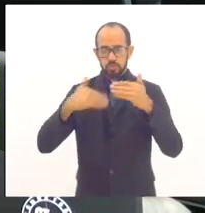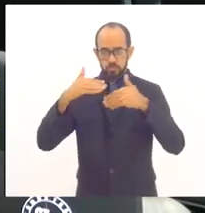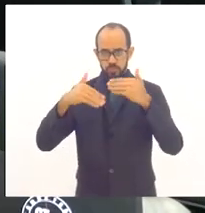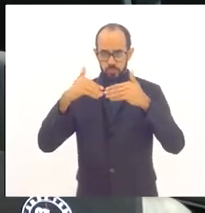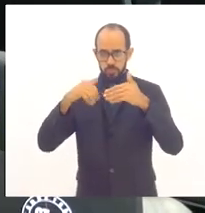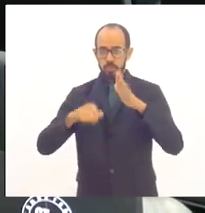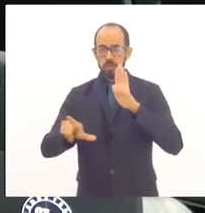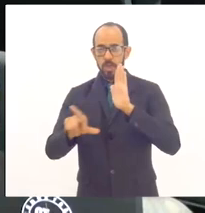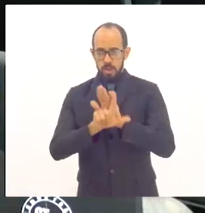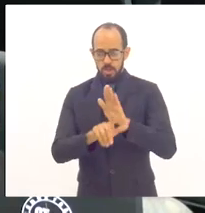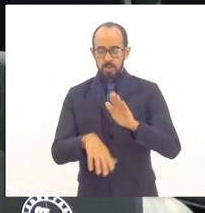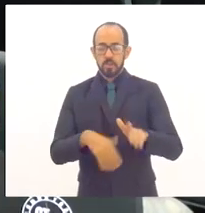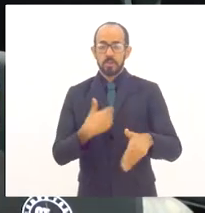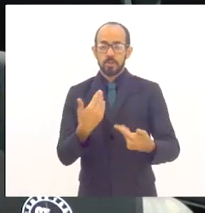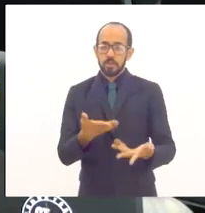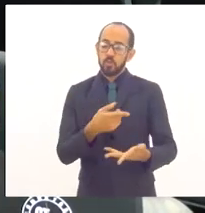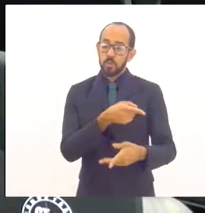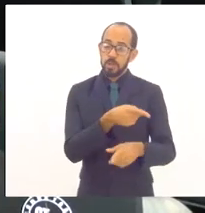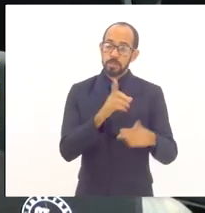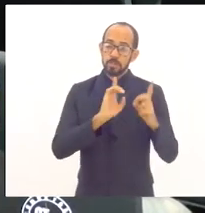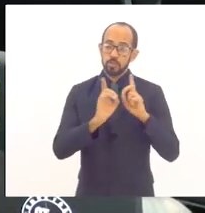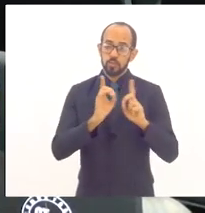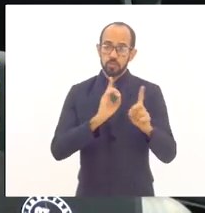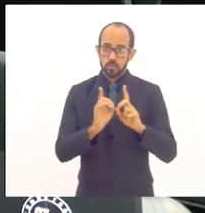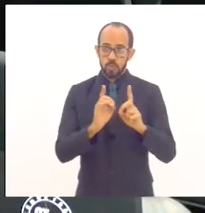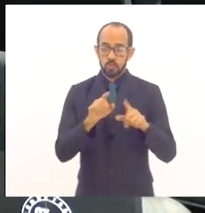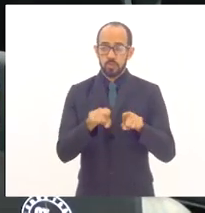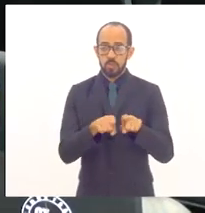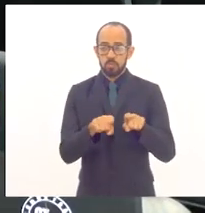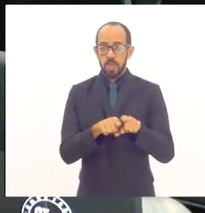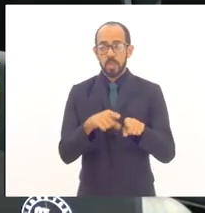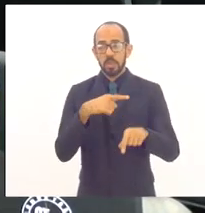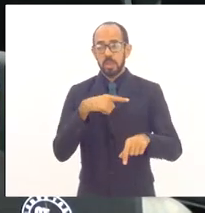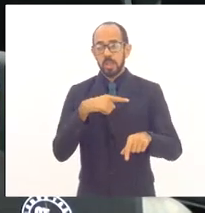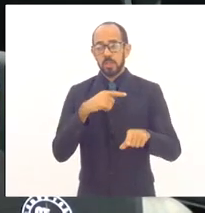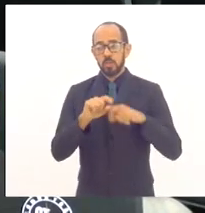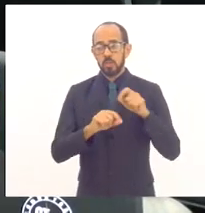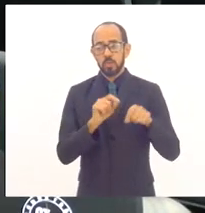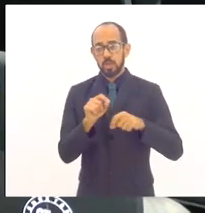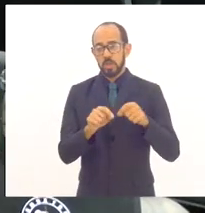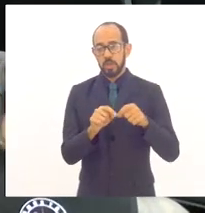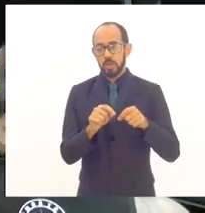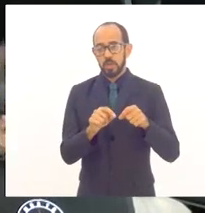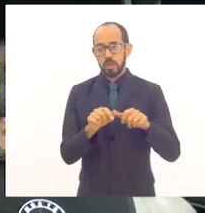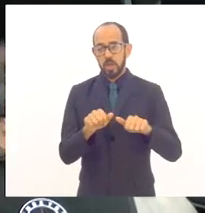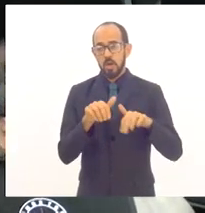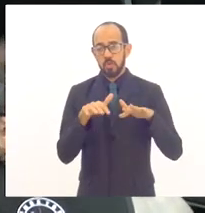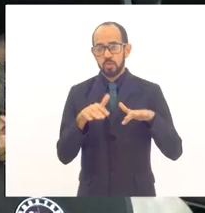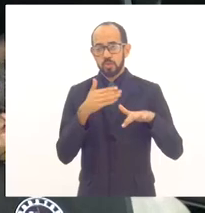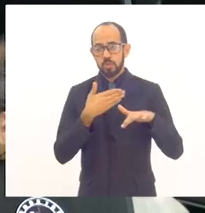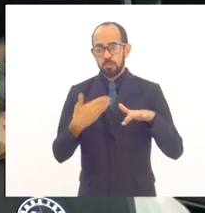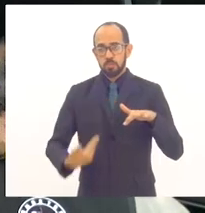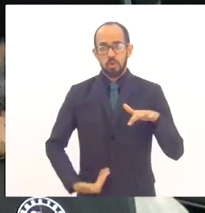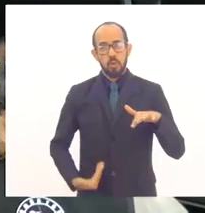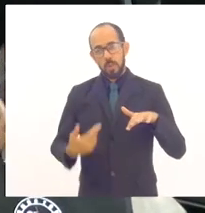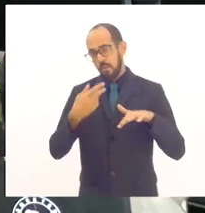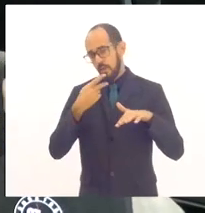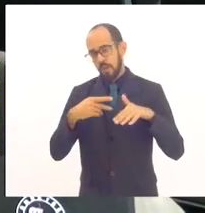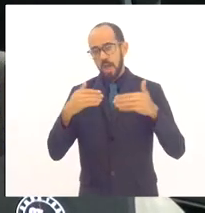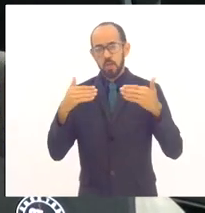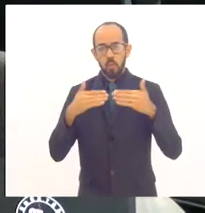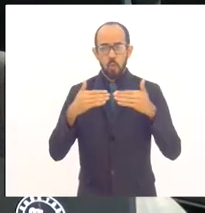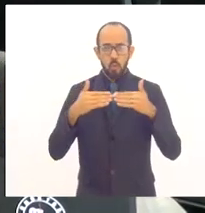Bom, além dessa discussão, porque aqui a audiência pública é o seguinte, as pessoas vão falar contra, a favor,